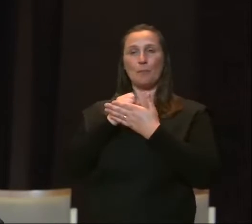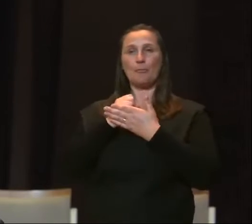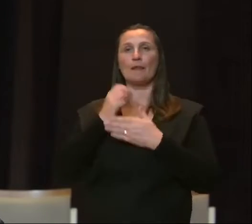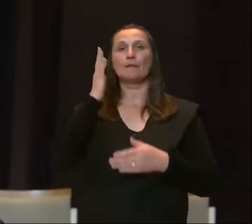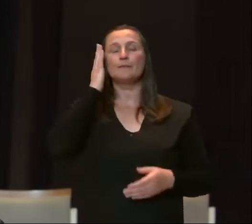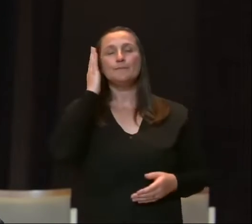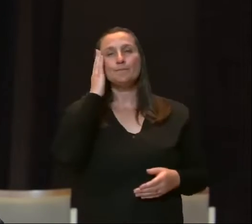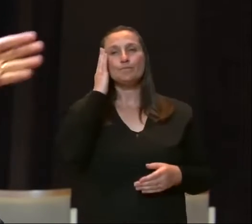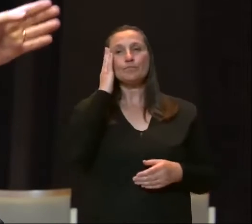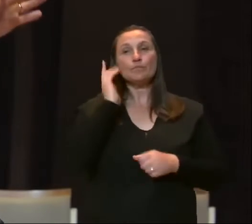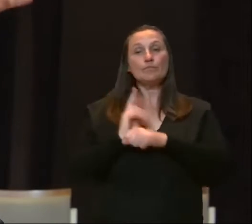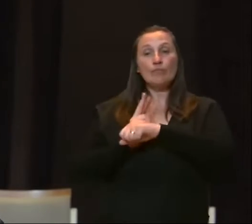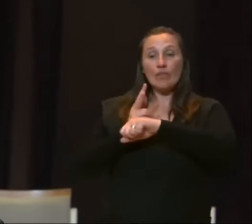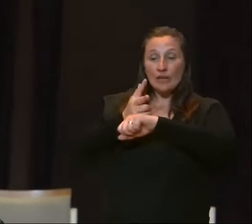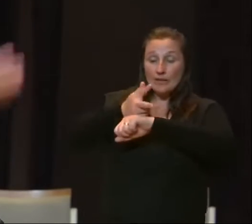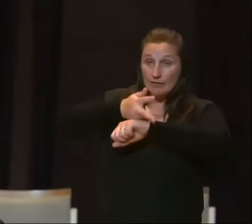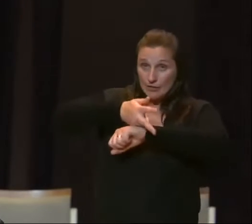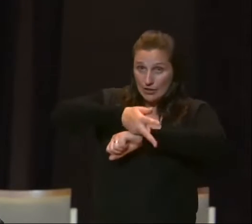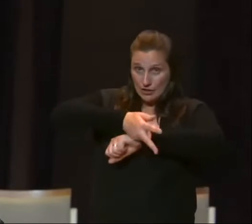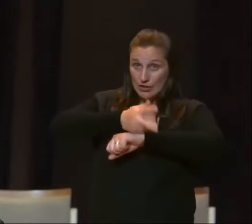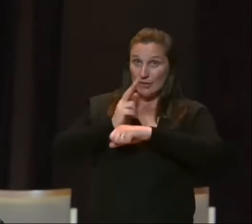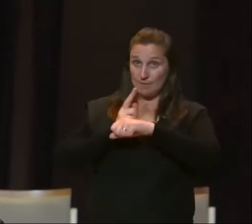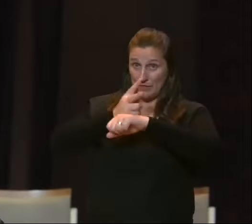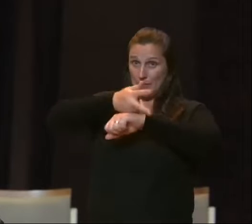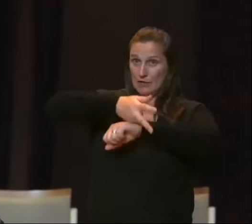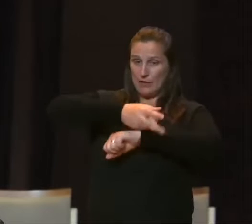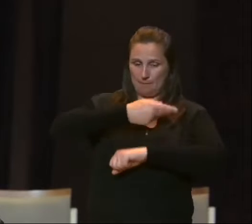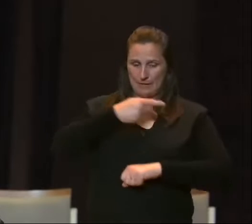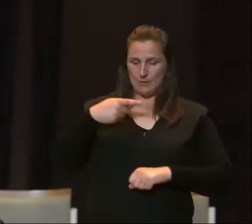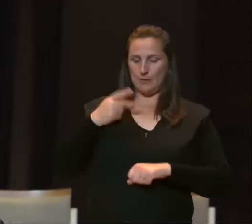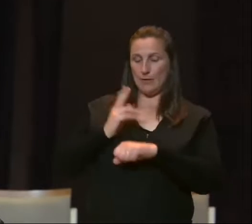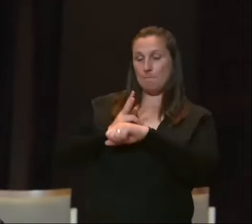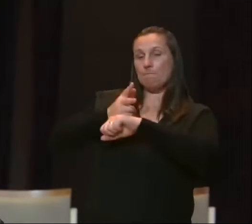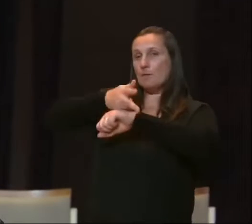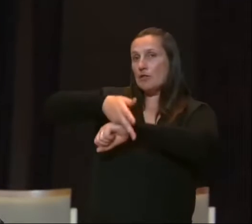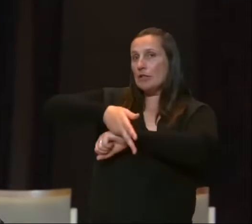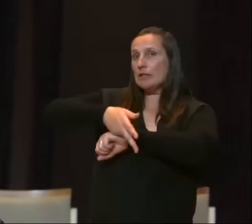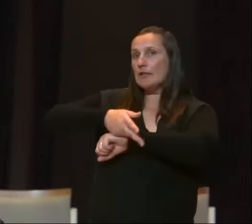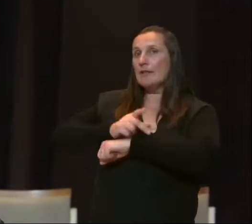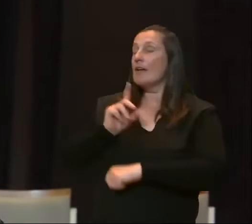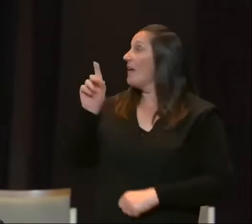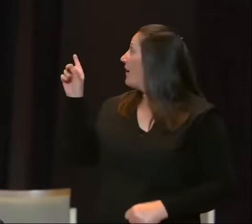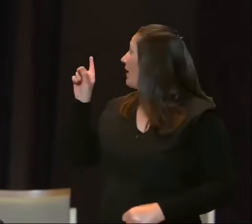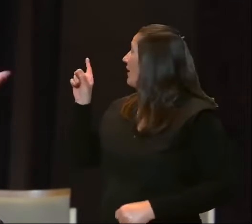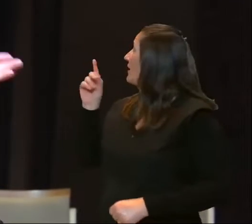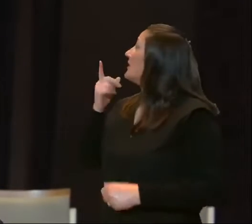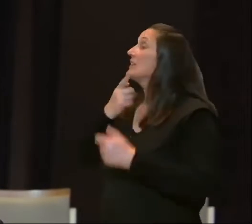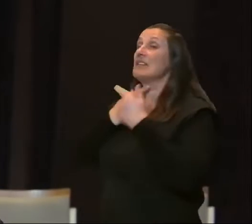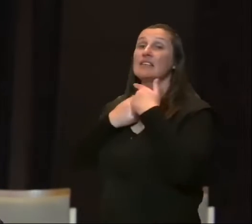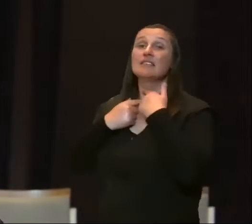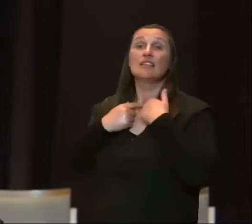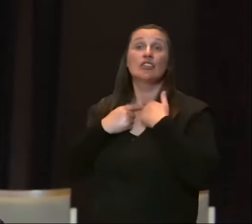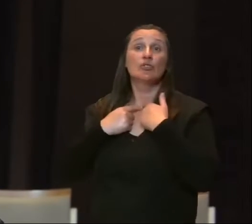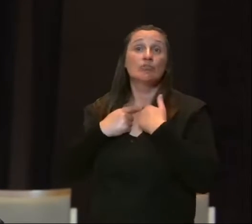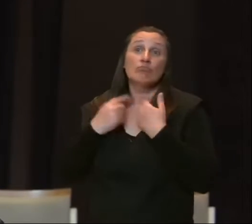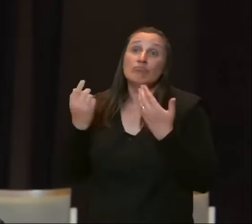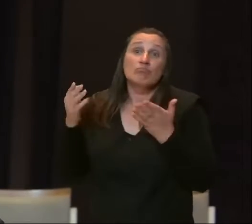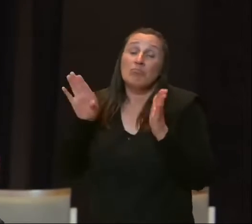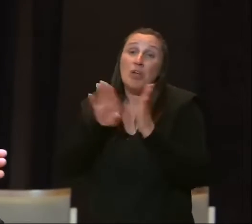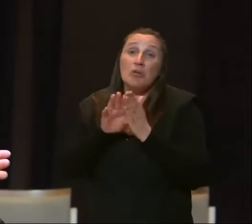na vigília dos pastores, a Thalita está aqui, eu lembrei dela. Ela tem um desejo, um sonho no coração, que não chegou, não